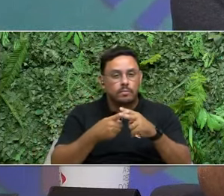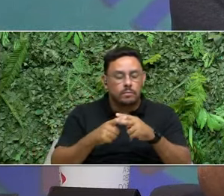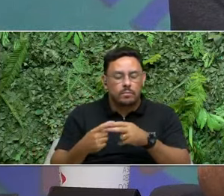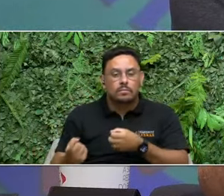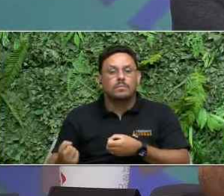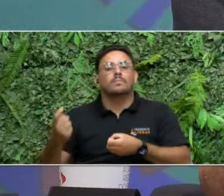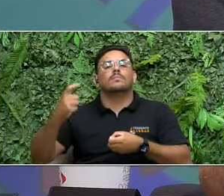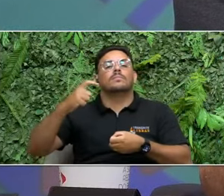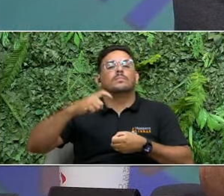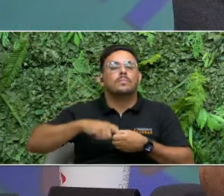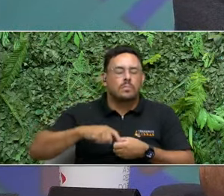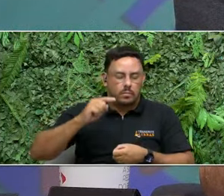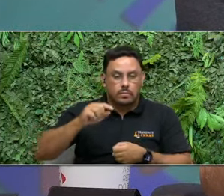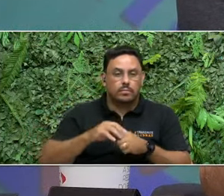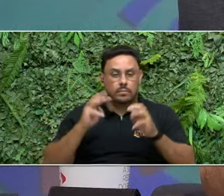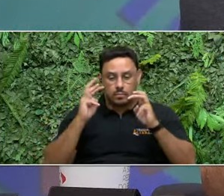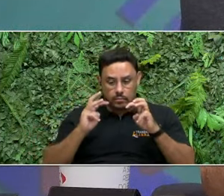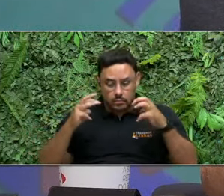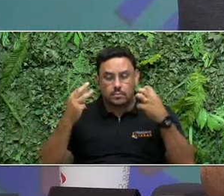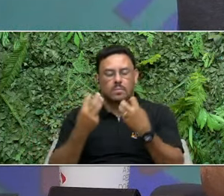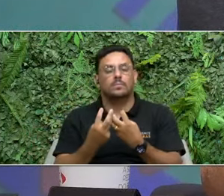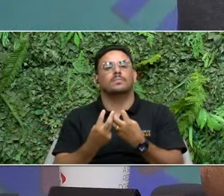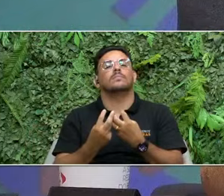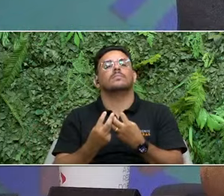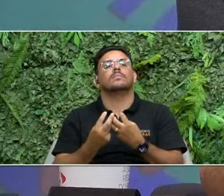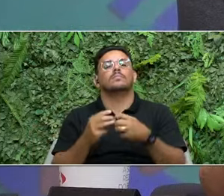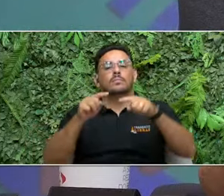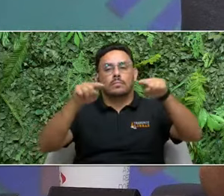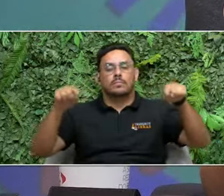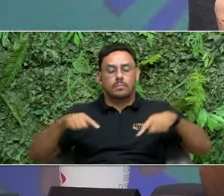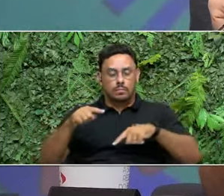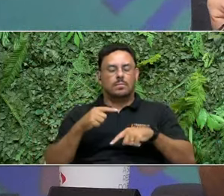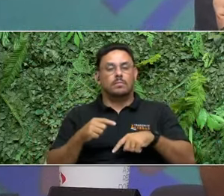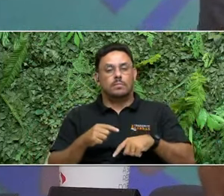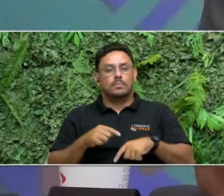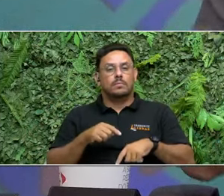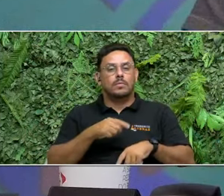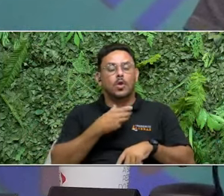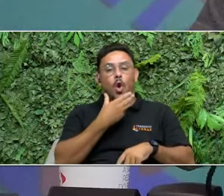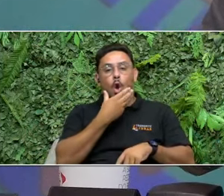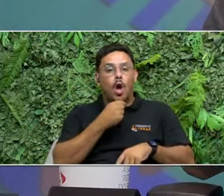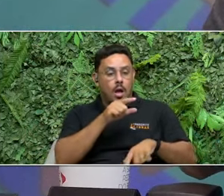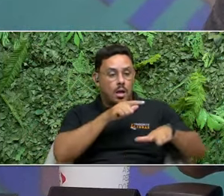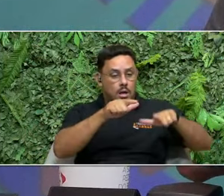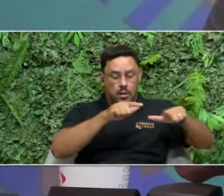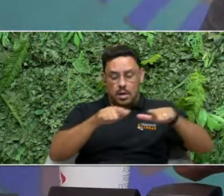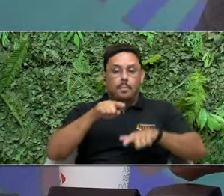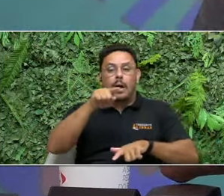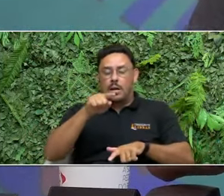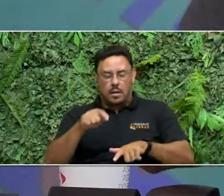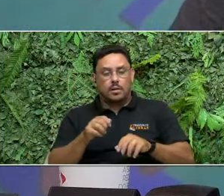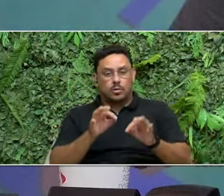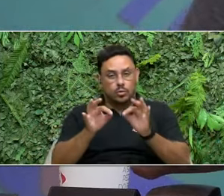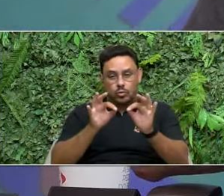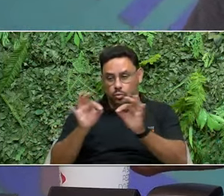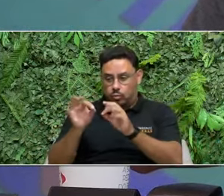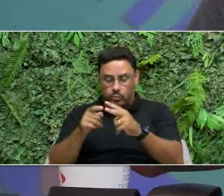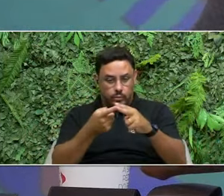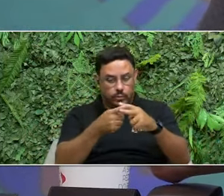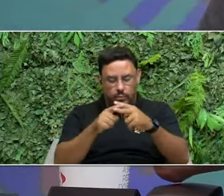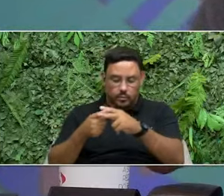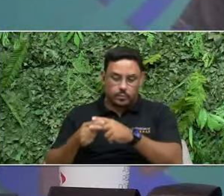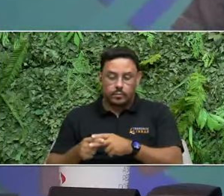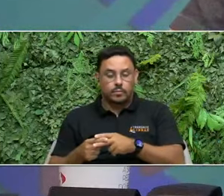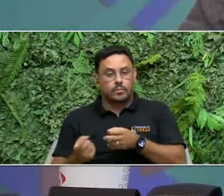vindo da lá da arena som da cabine né rapaziada tá trabalhando firme aí para ter nosso som